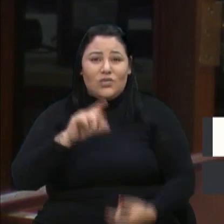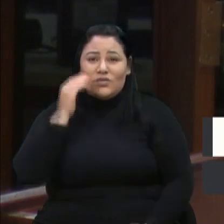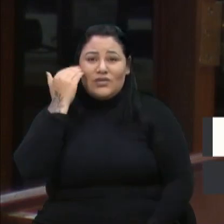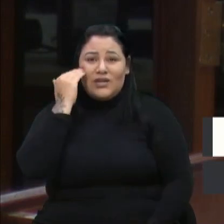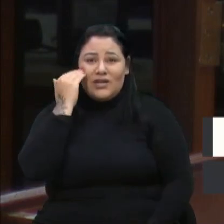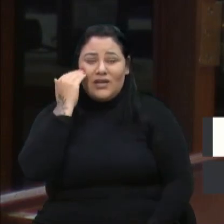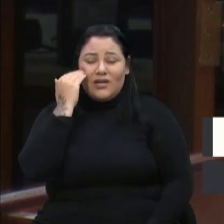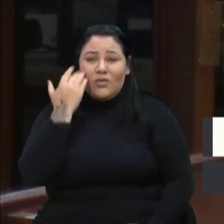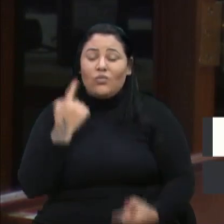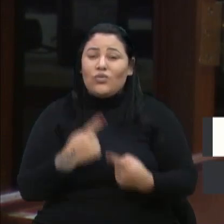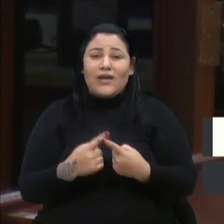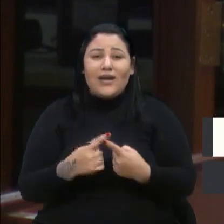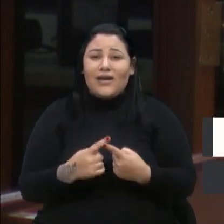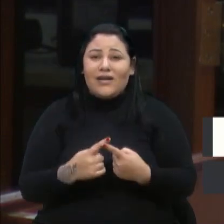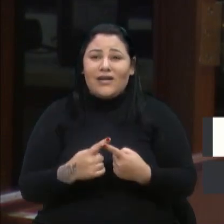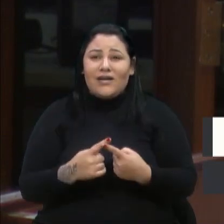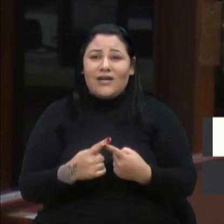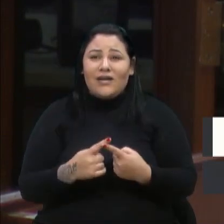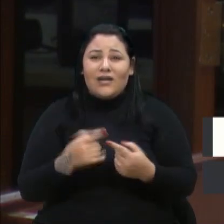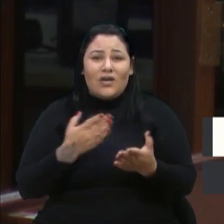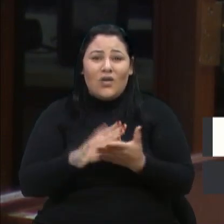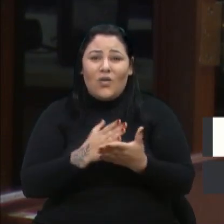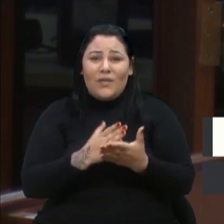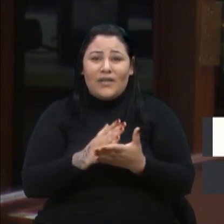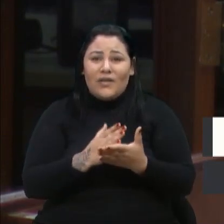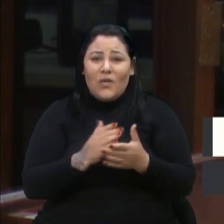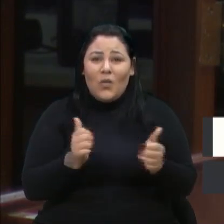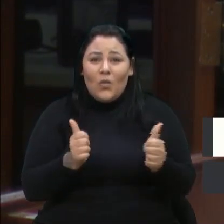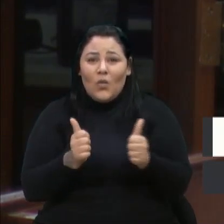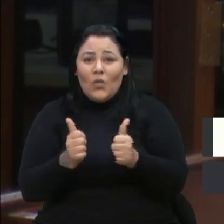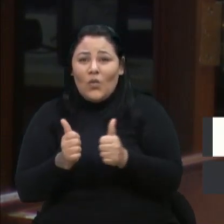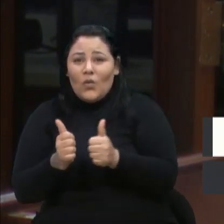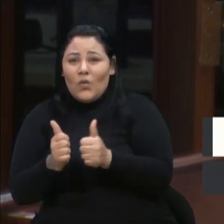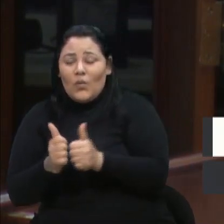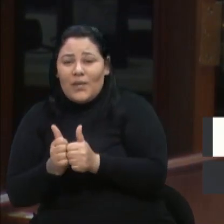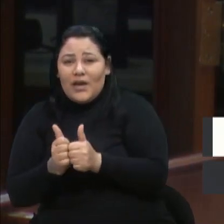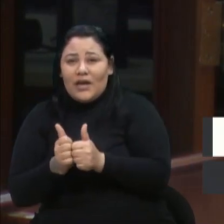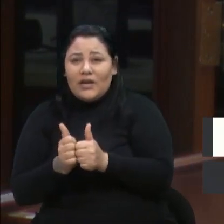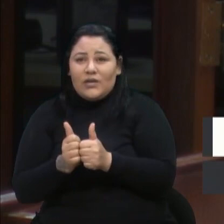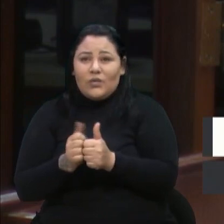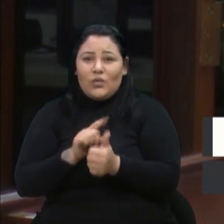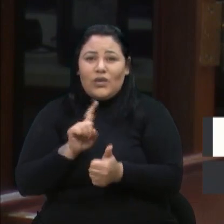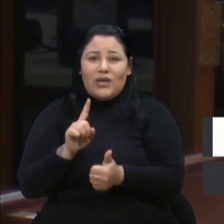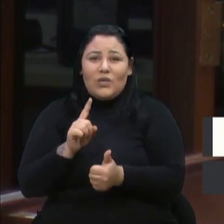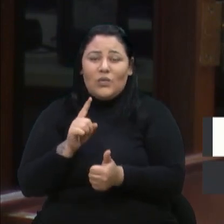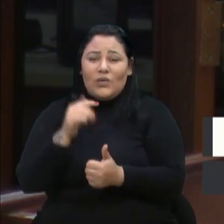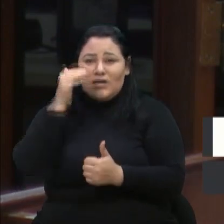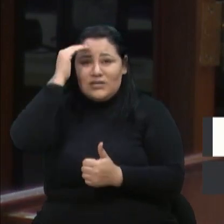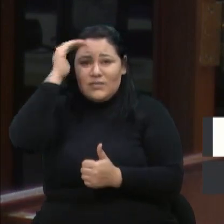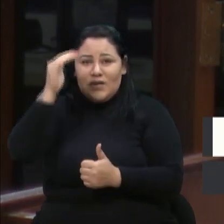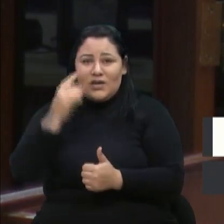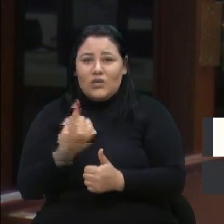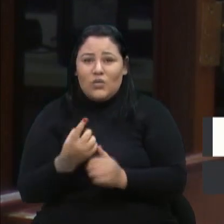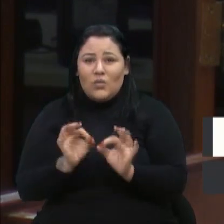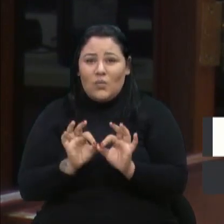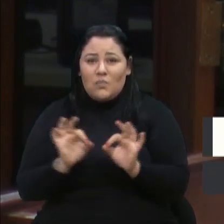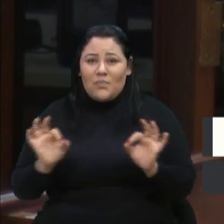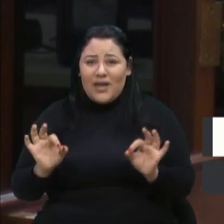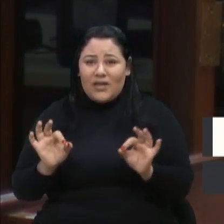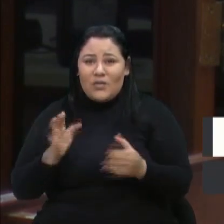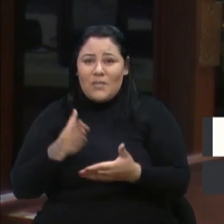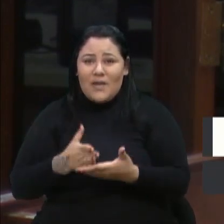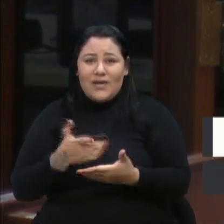qual motivo tiram fina de ciclista, não respeitam 1,5 m, não tem empatia